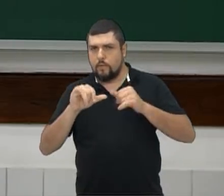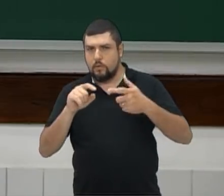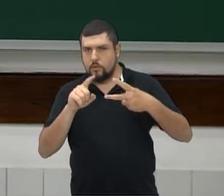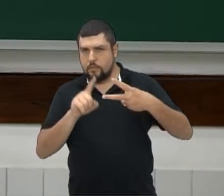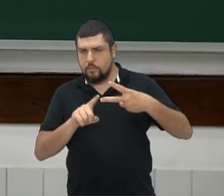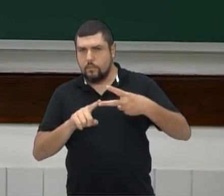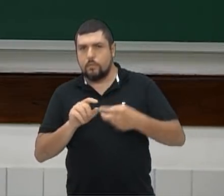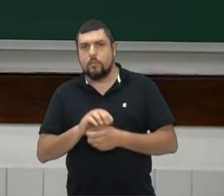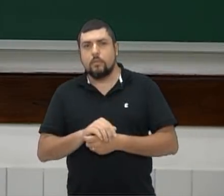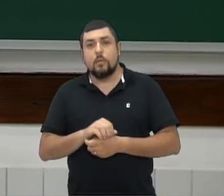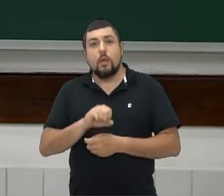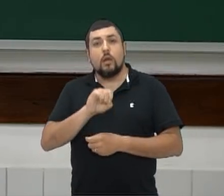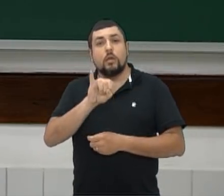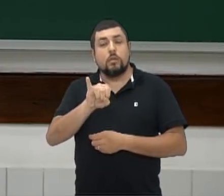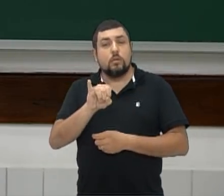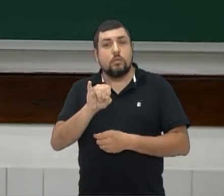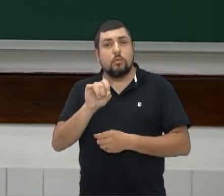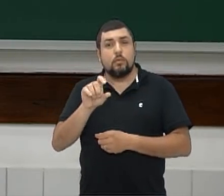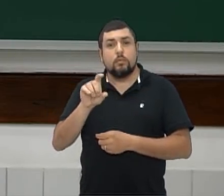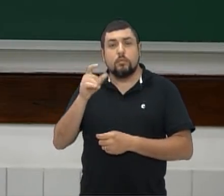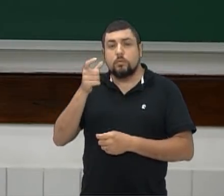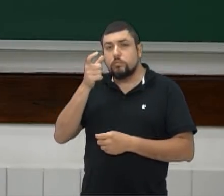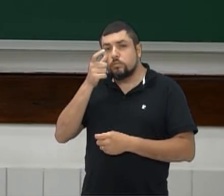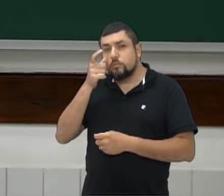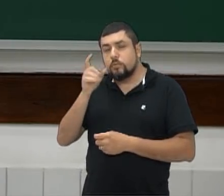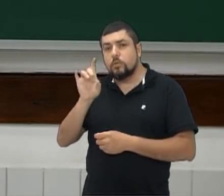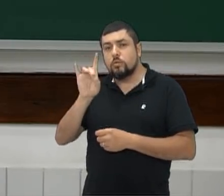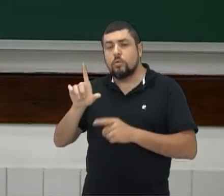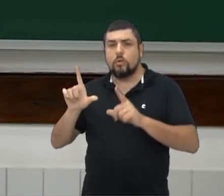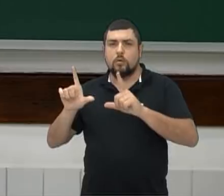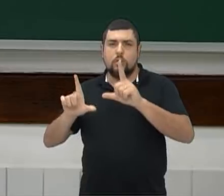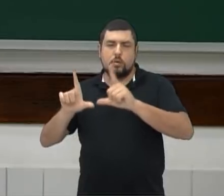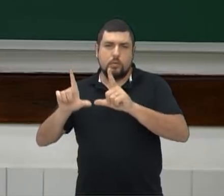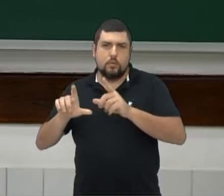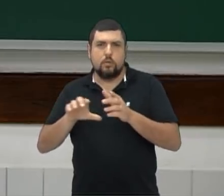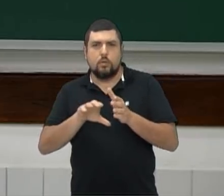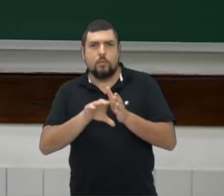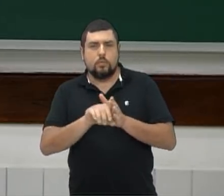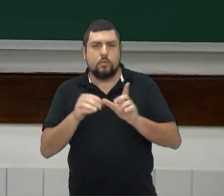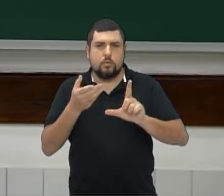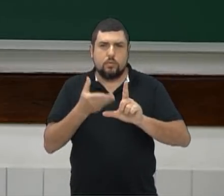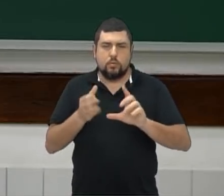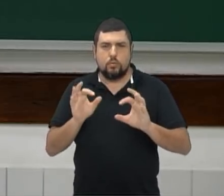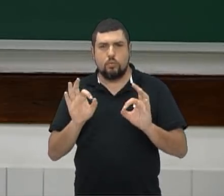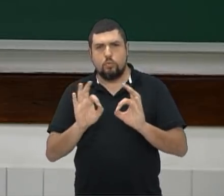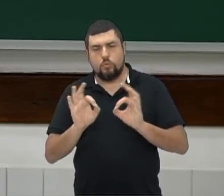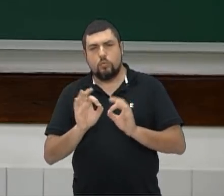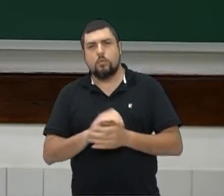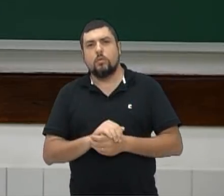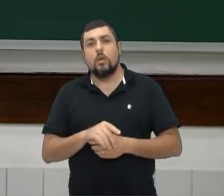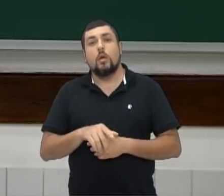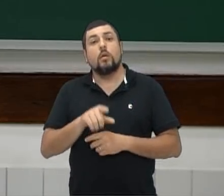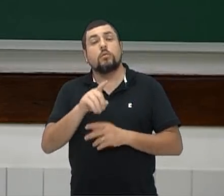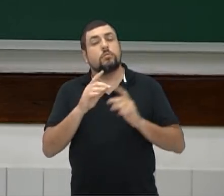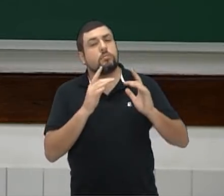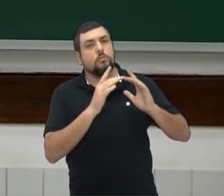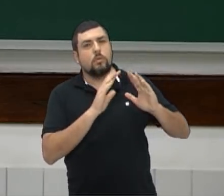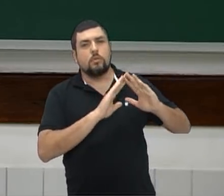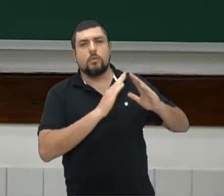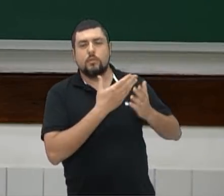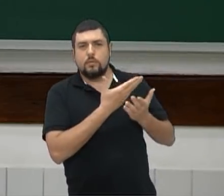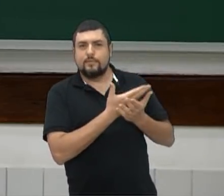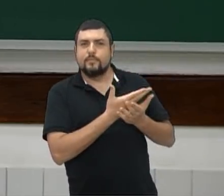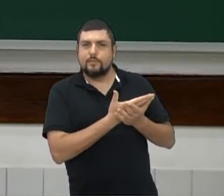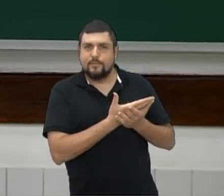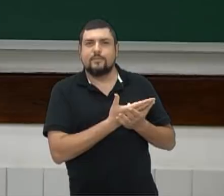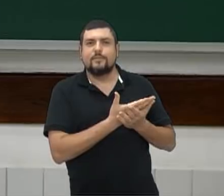não têm acesso ao Classroom e não têm como acessar para pegar o seu conteúdo, o seu material, entre em contato com a